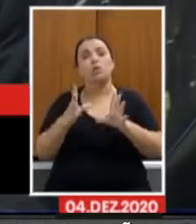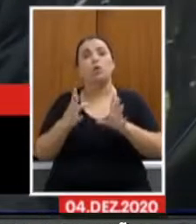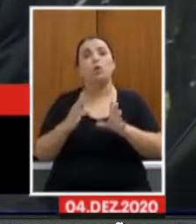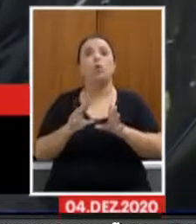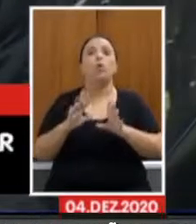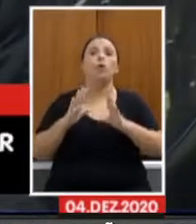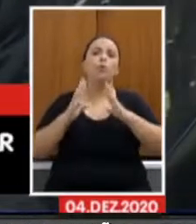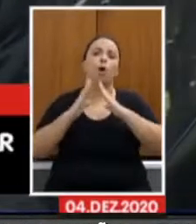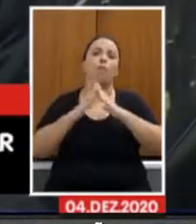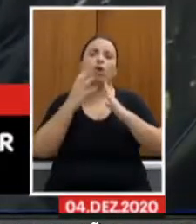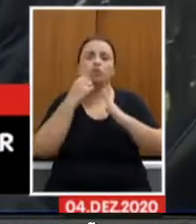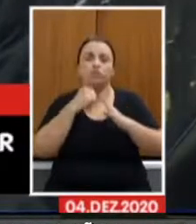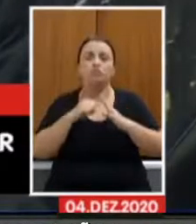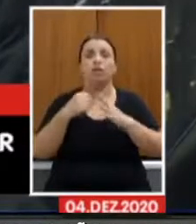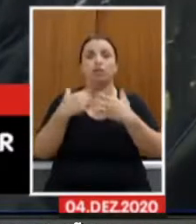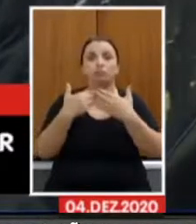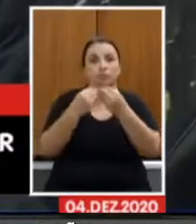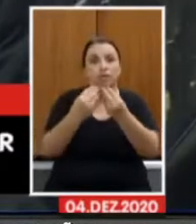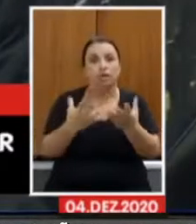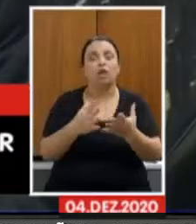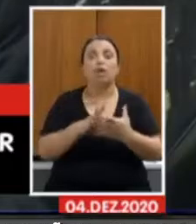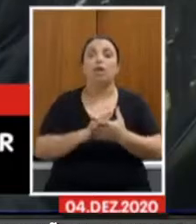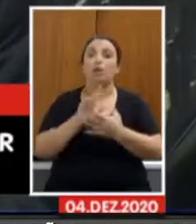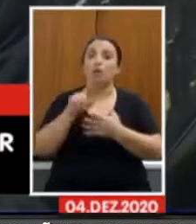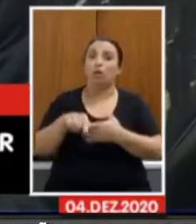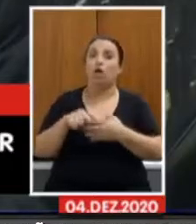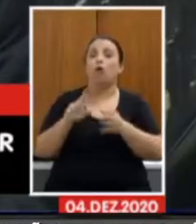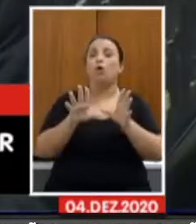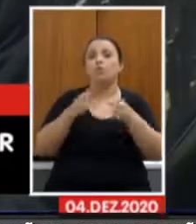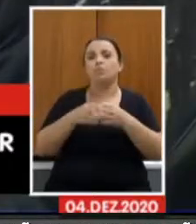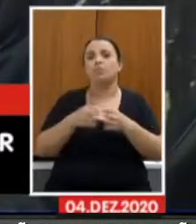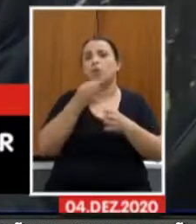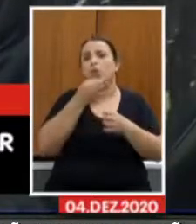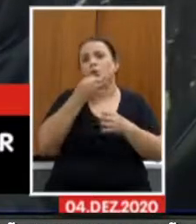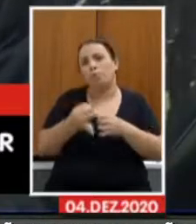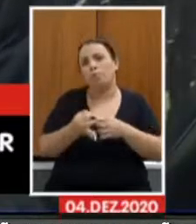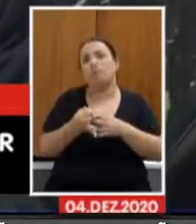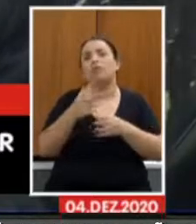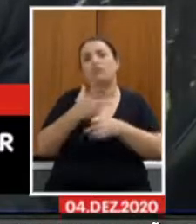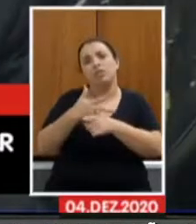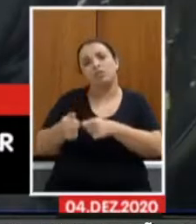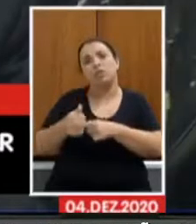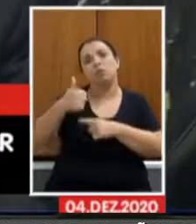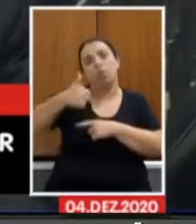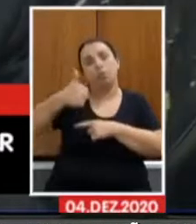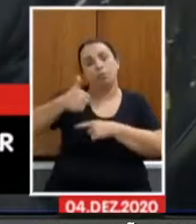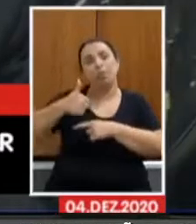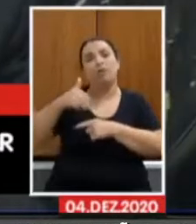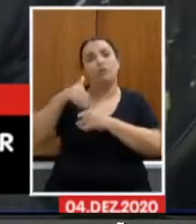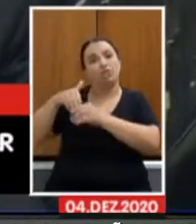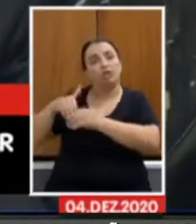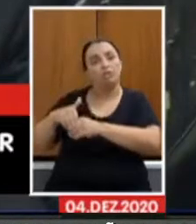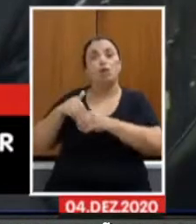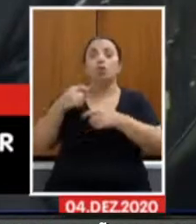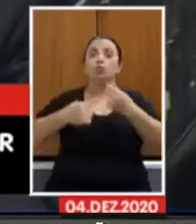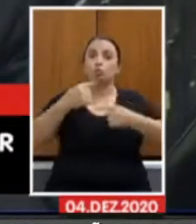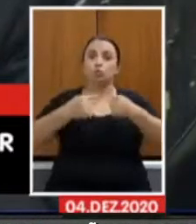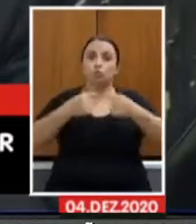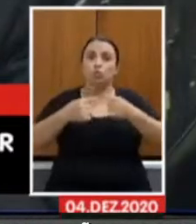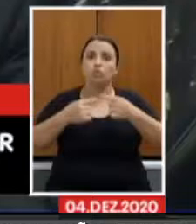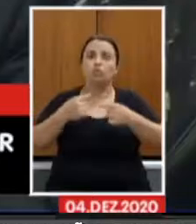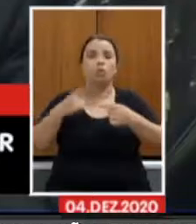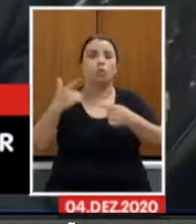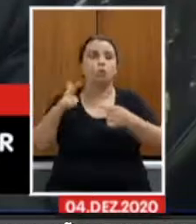A Comissão de Administração Pública opina pela aprovação do projeto na forma do vencido em primeiro turno. Em discussão o projeto, não há oradores